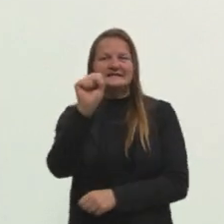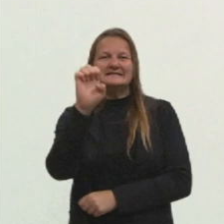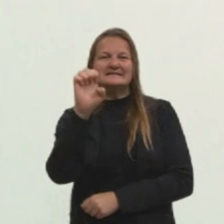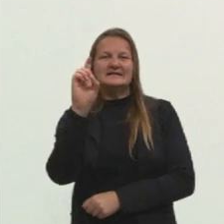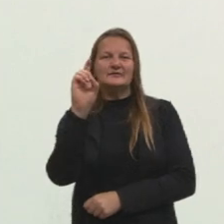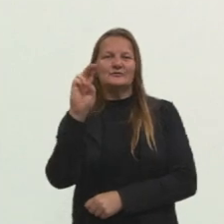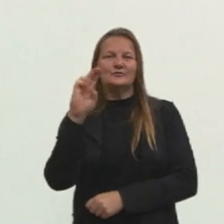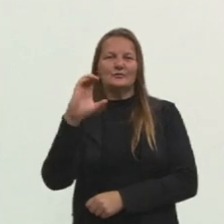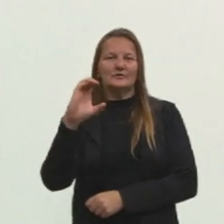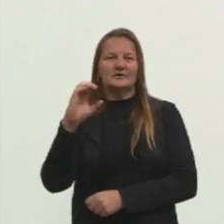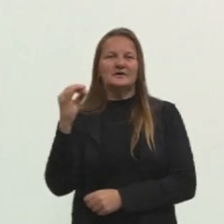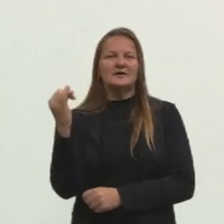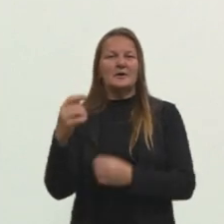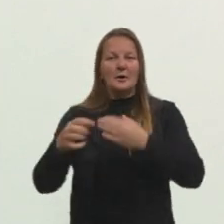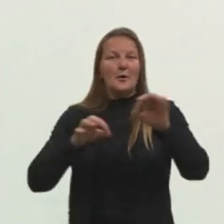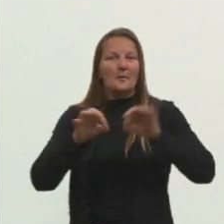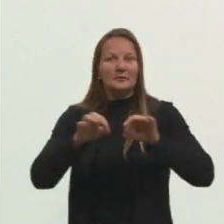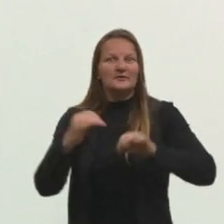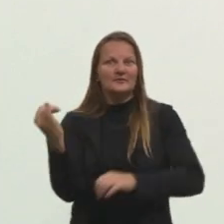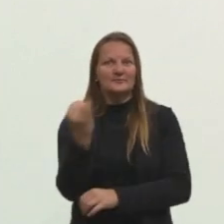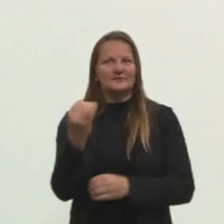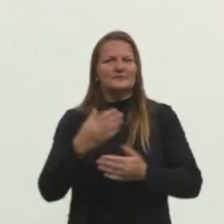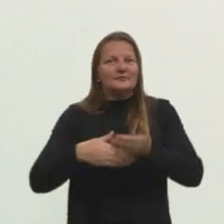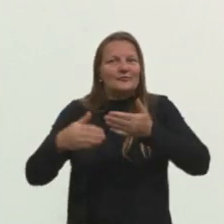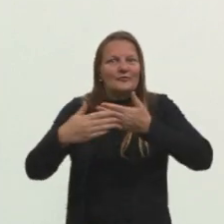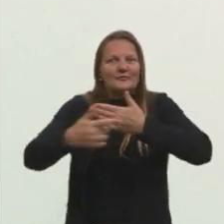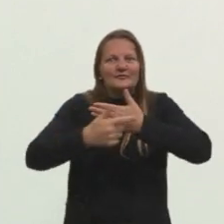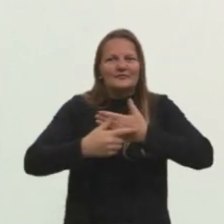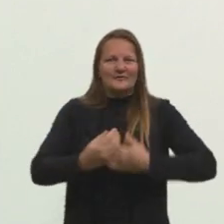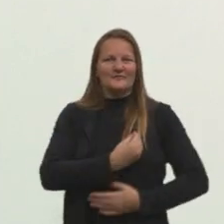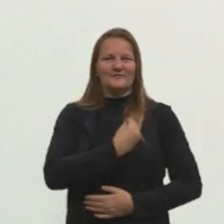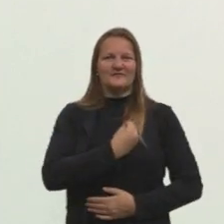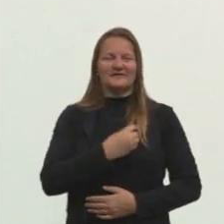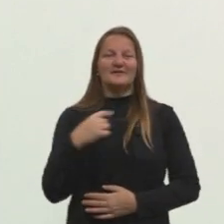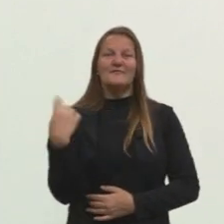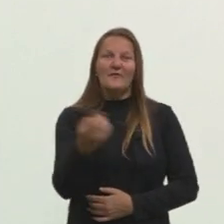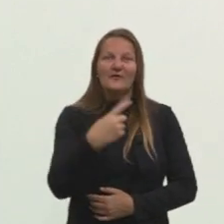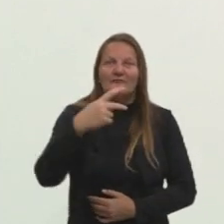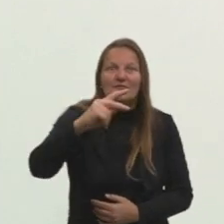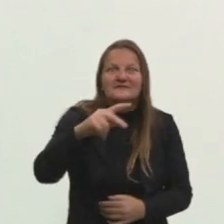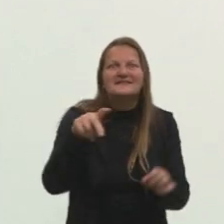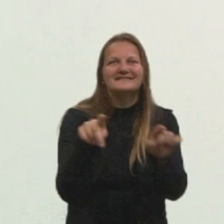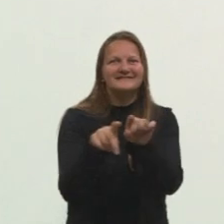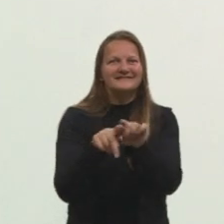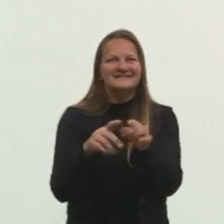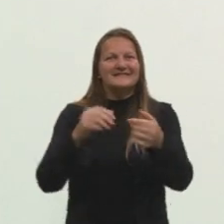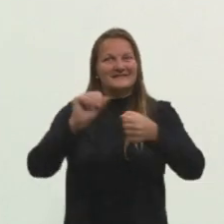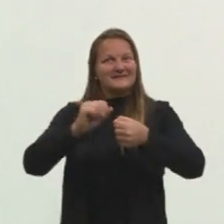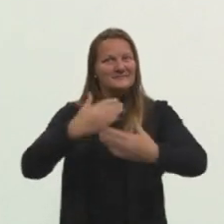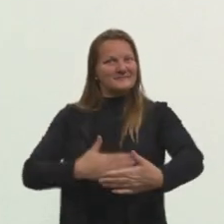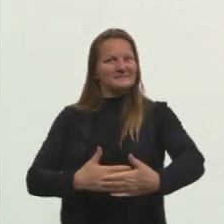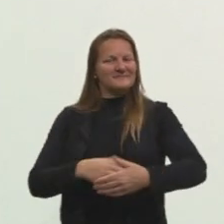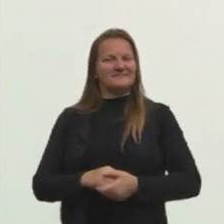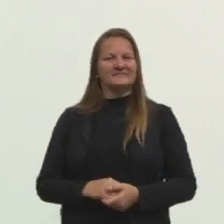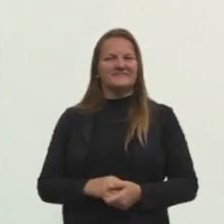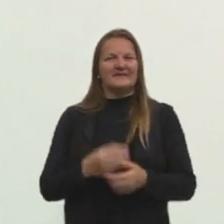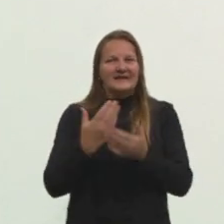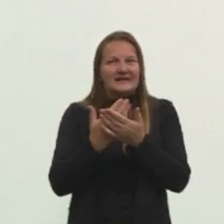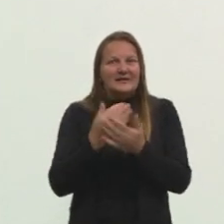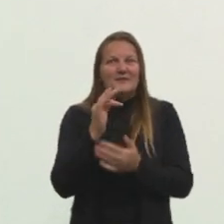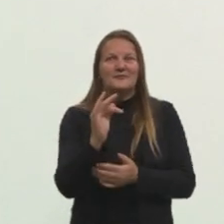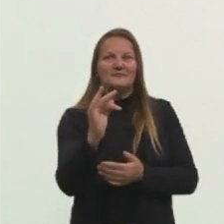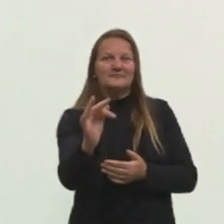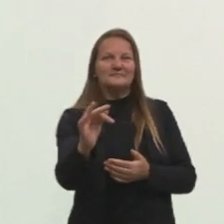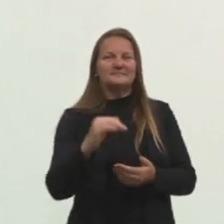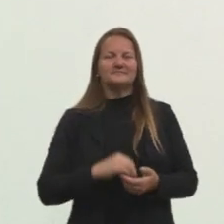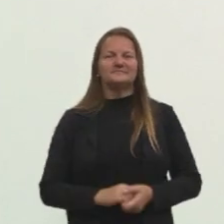tão importante para a vida de todos nós e muito para vida de vocês né que estão fazendo as provas que ainda vão fazer essa